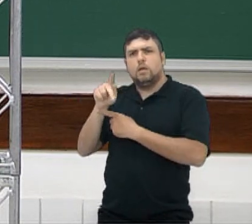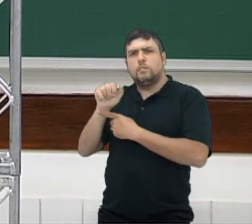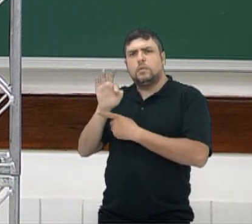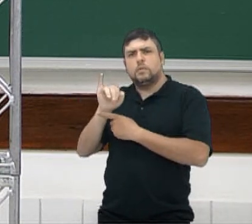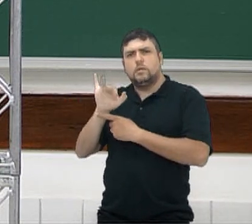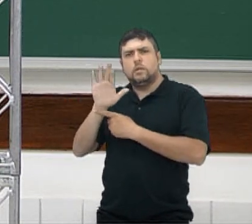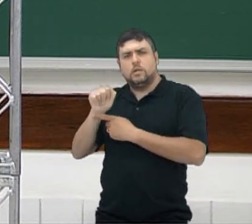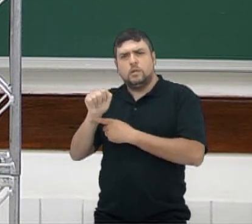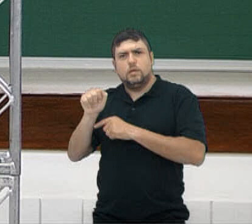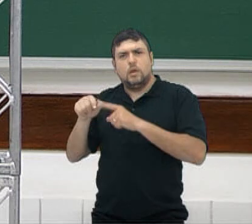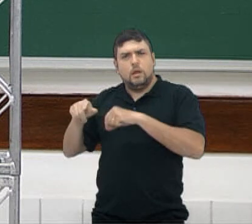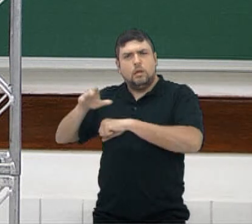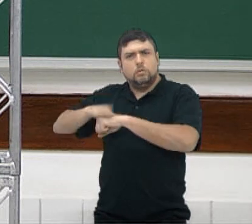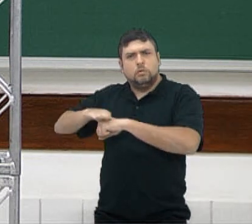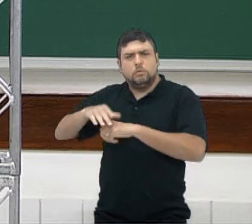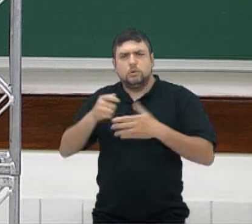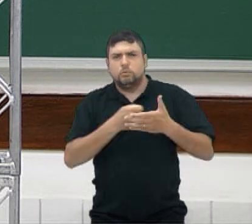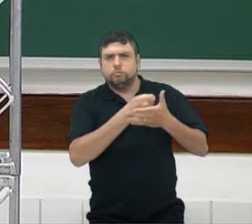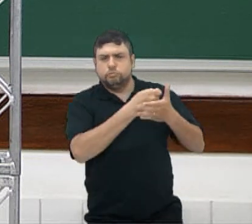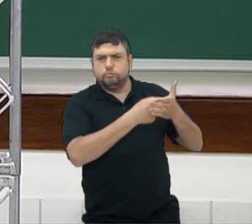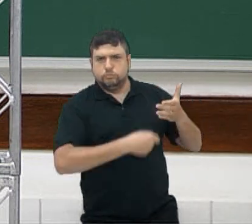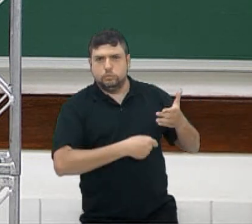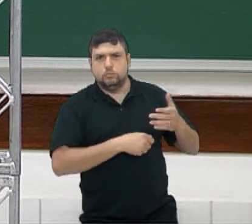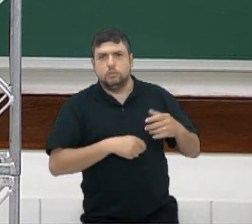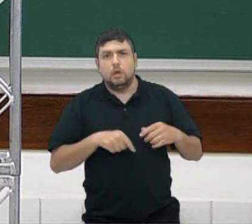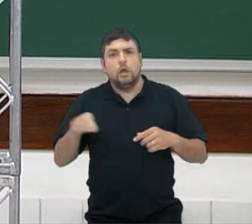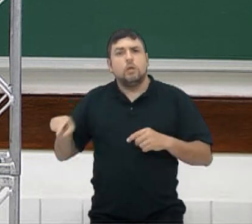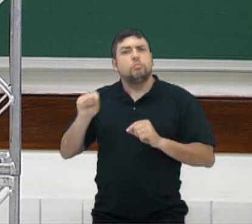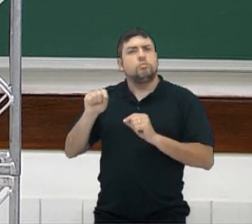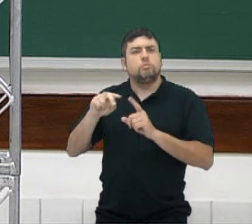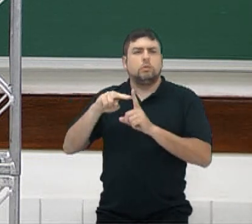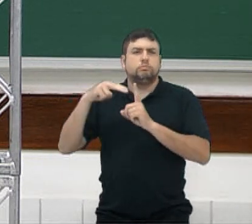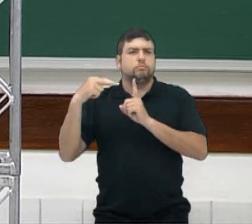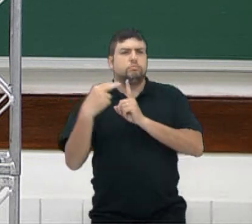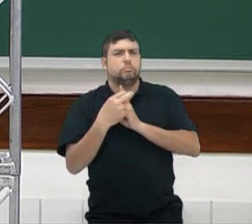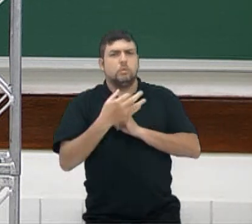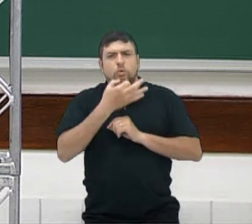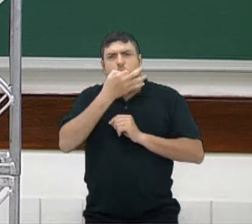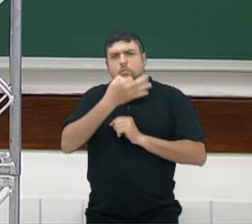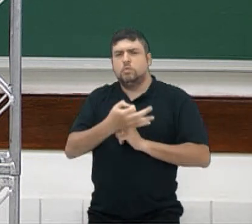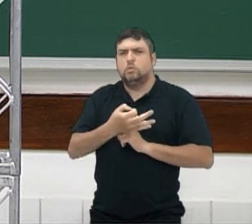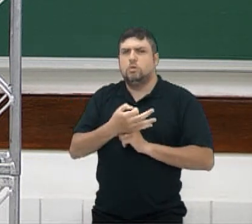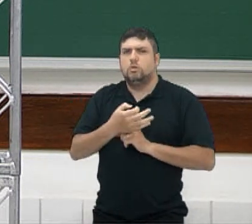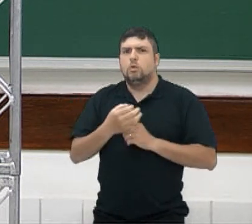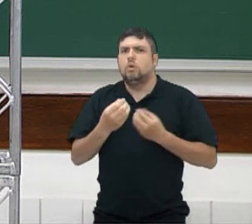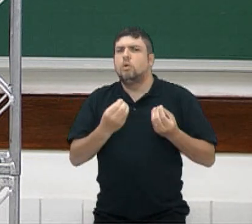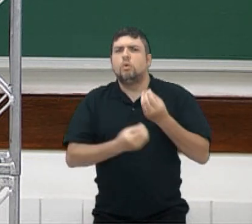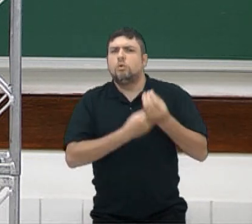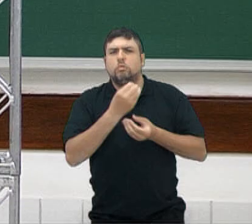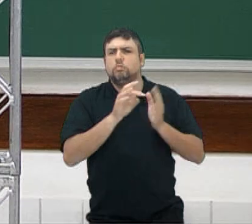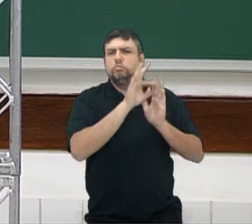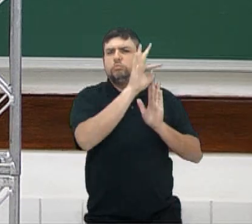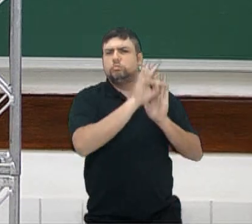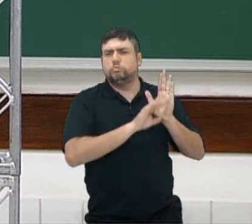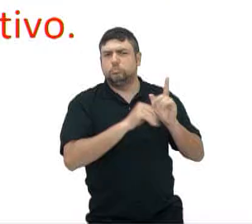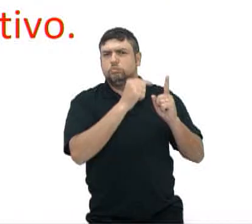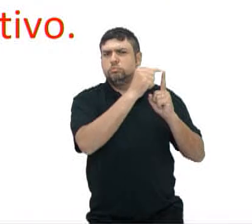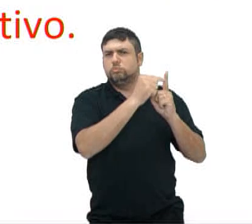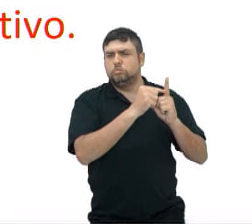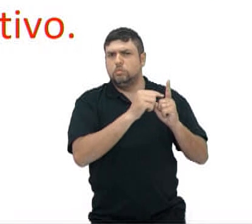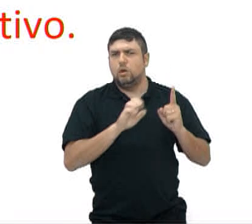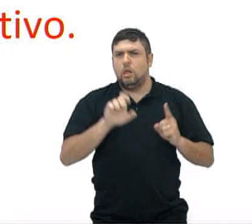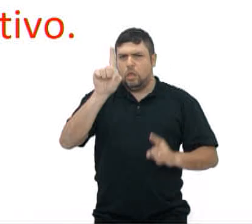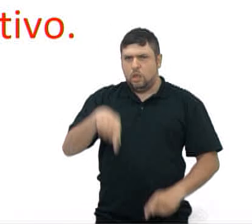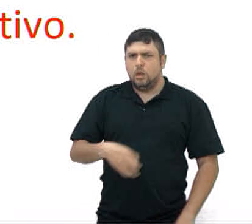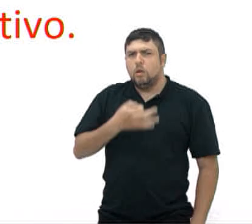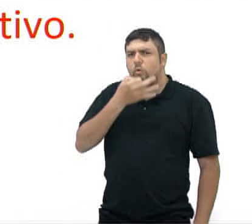falando sobre um assunto e ela expõe o seu ponto de vista, ela expõe a sua opinião sobre esse assunto. Que tipo de texto é esse, né? É um texto de opinião,